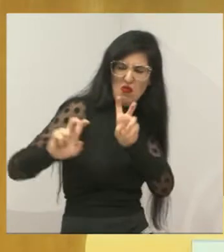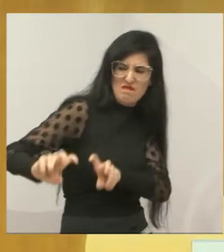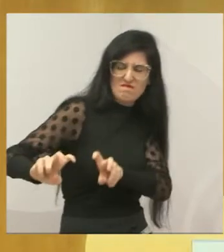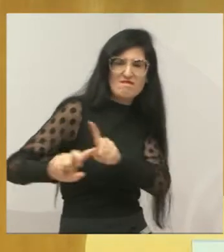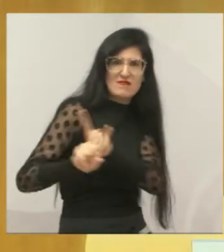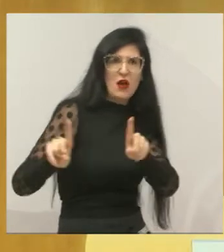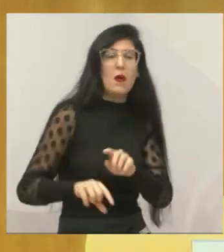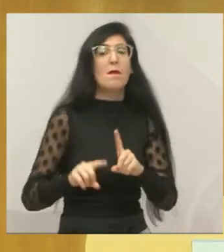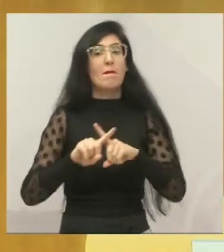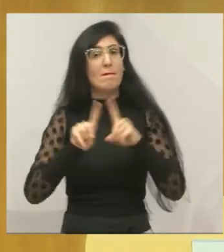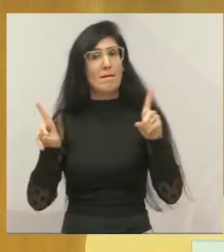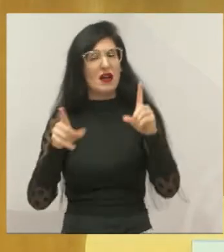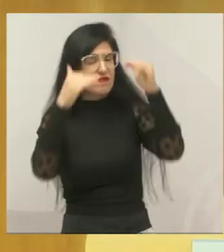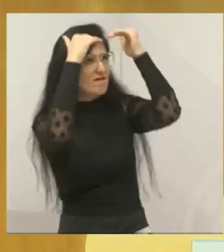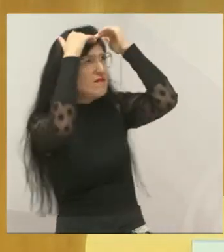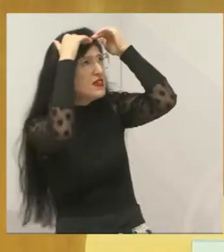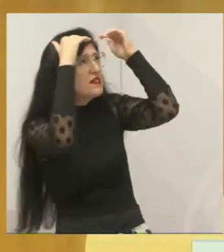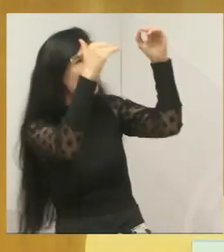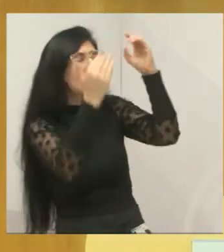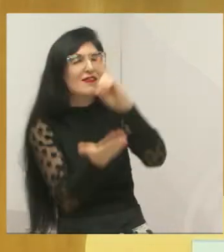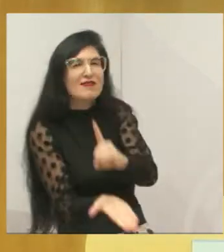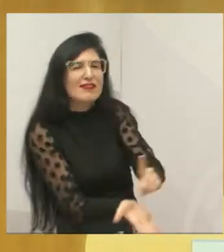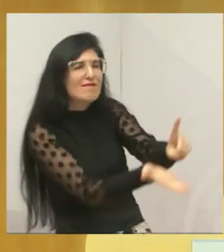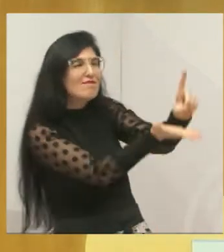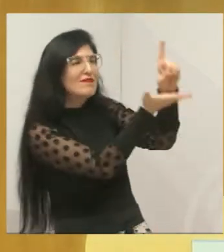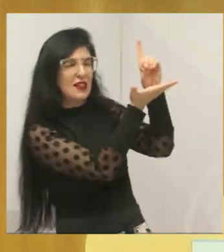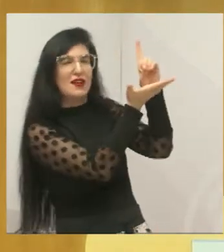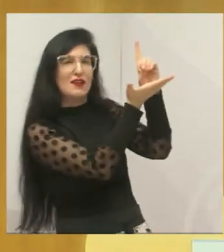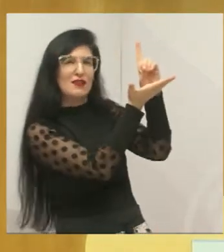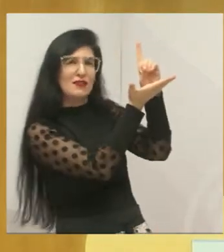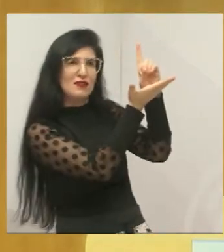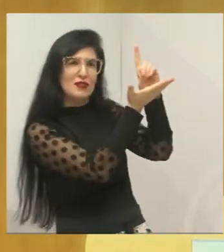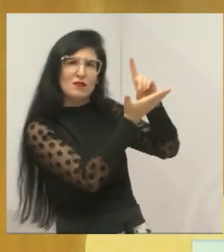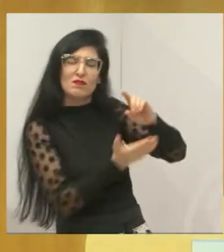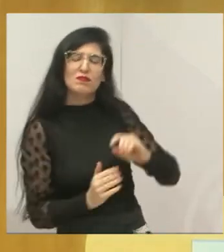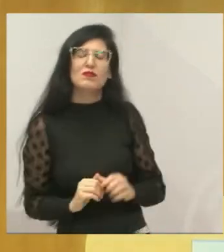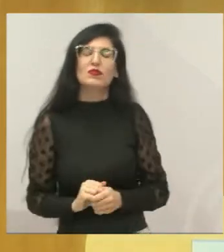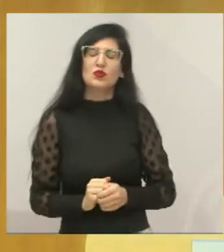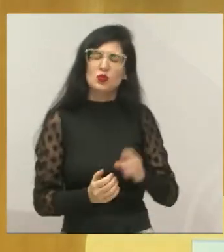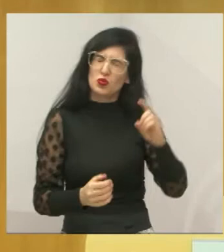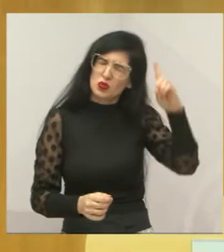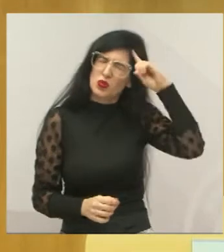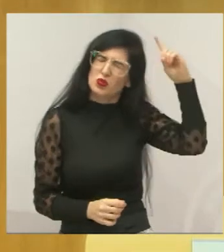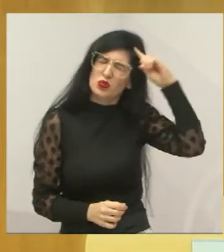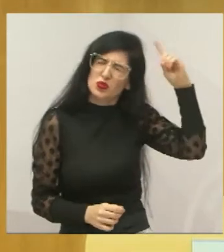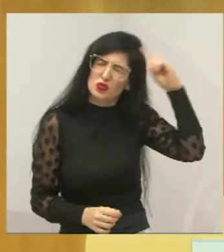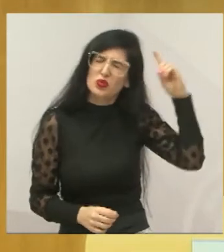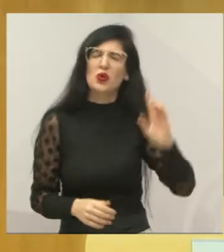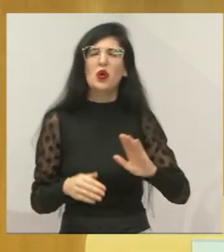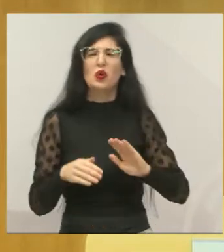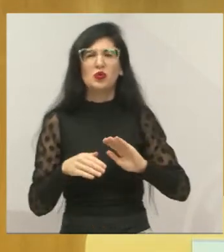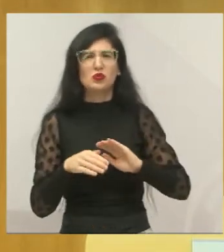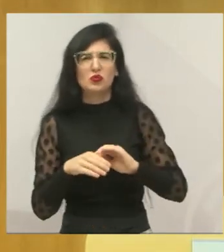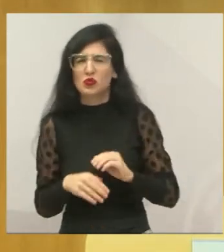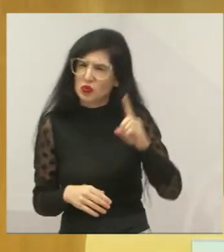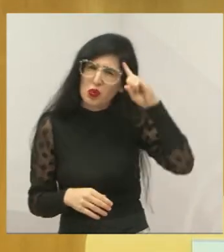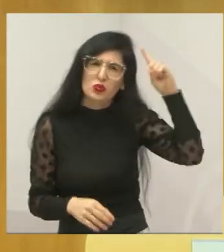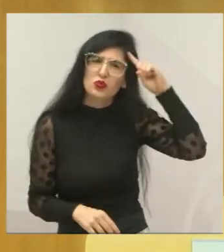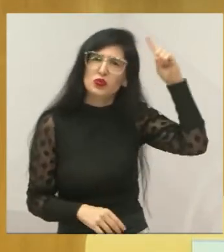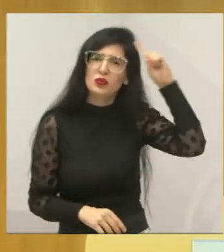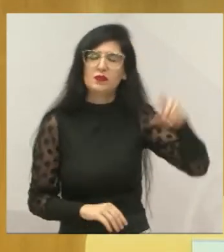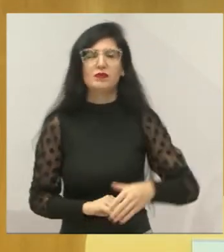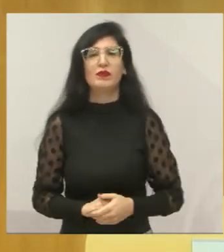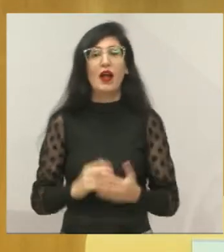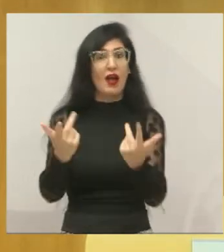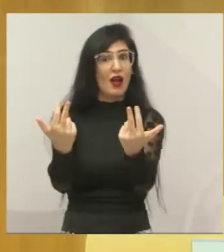está seu prazer, e em sua lei medita dia e noite. Será como a árvore plantada junto